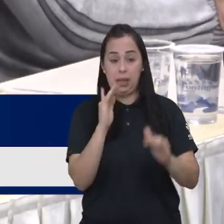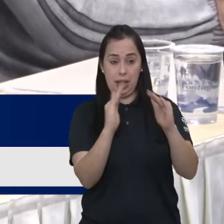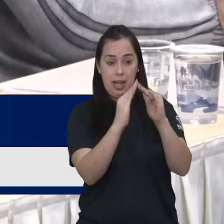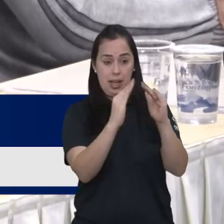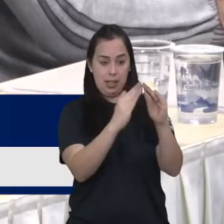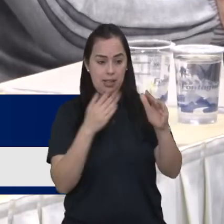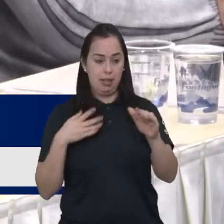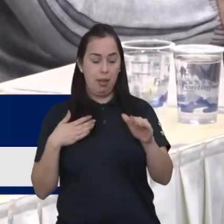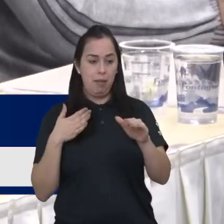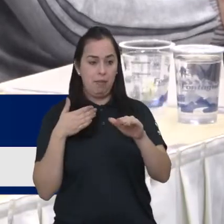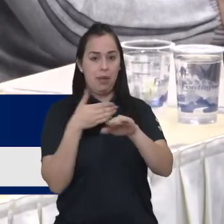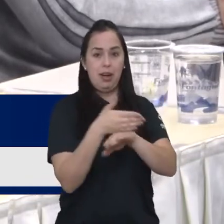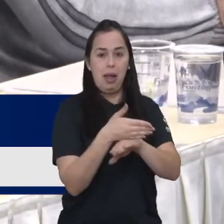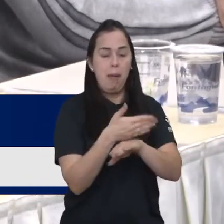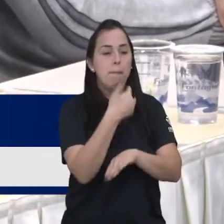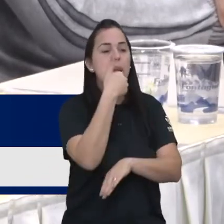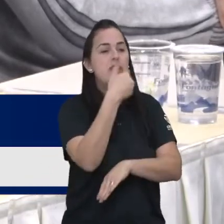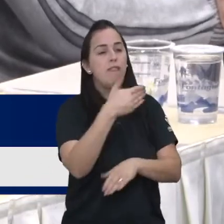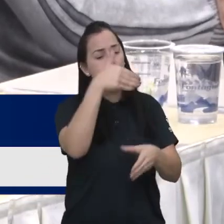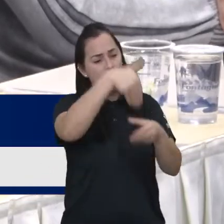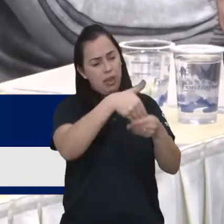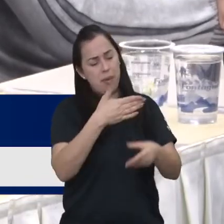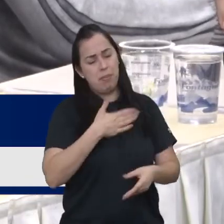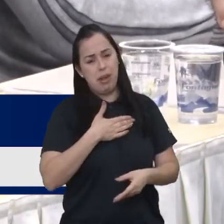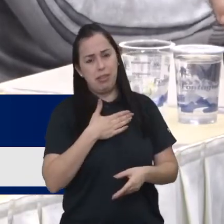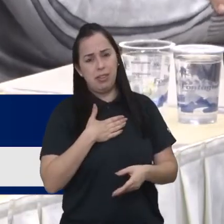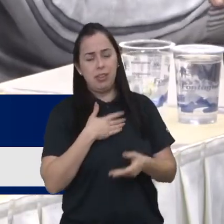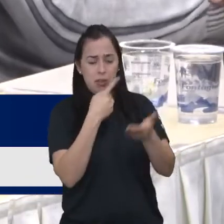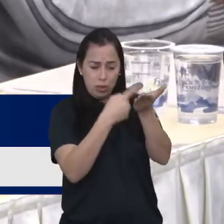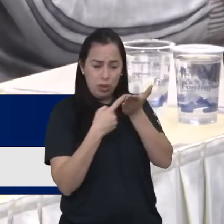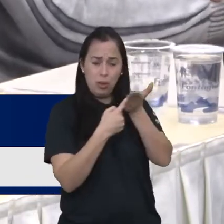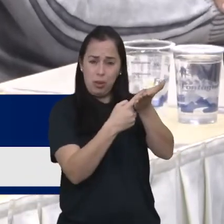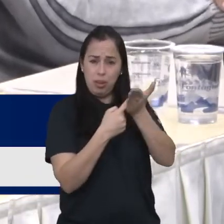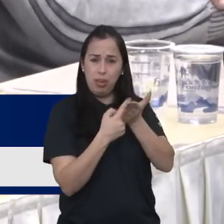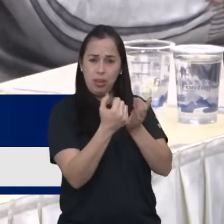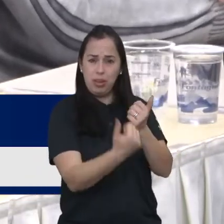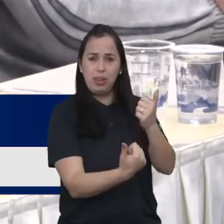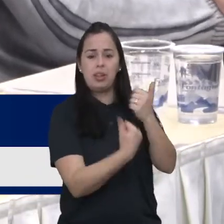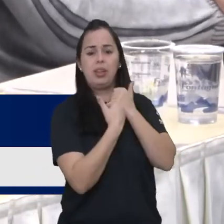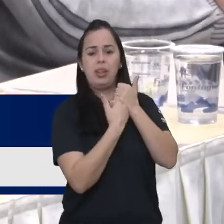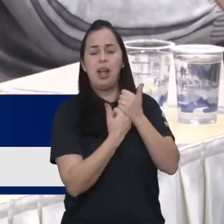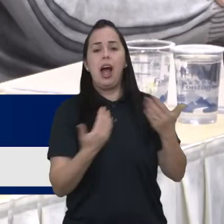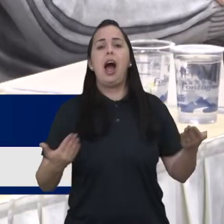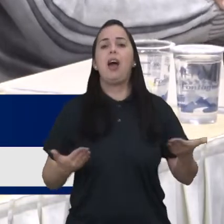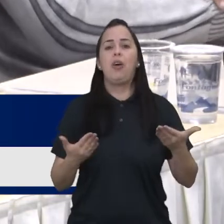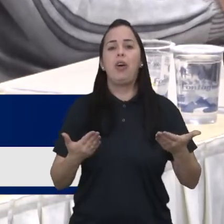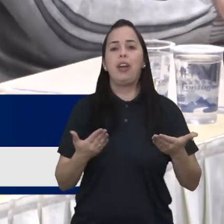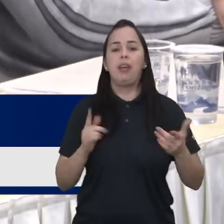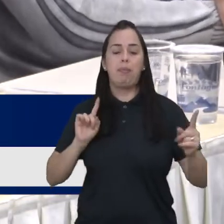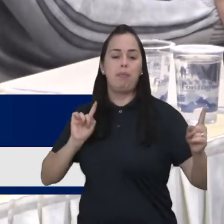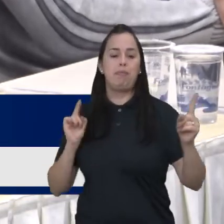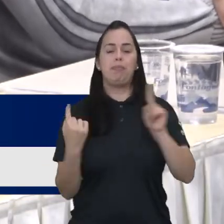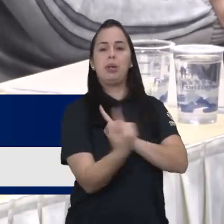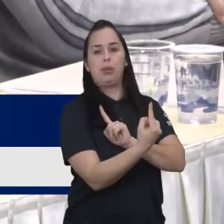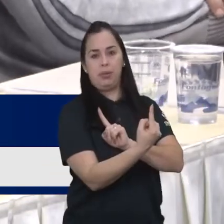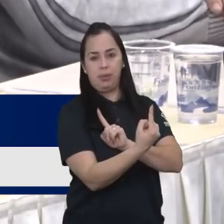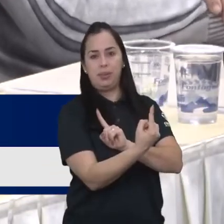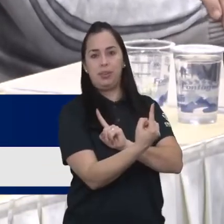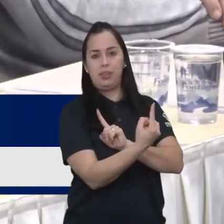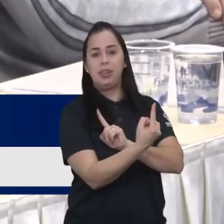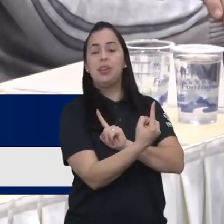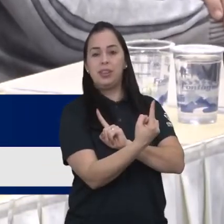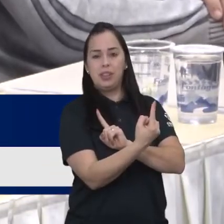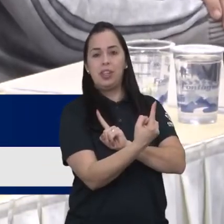casa de vocês para pedir o voto, que diz lá, eu conto com o seu apoio, então, aqui, agora, dentro do nosso